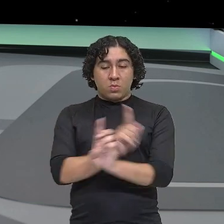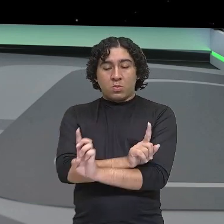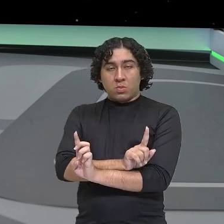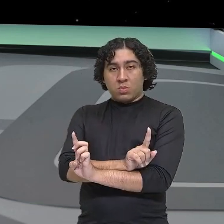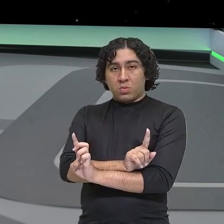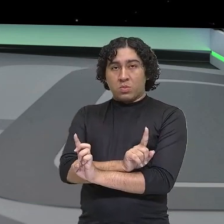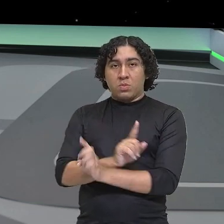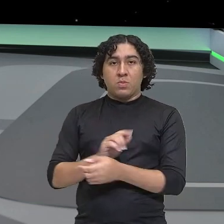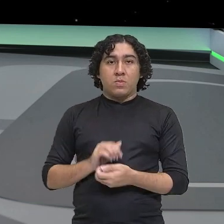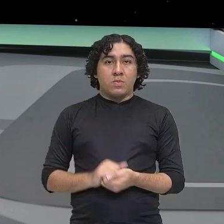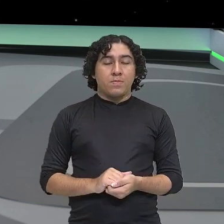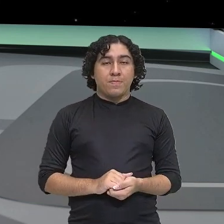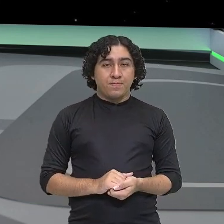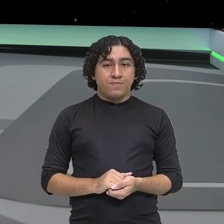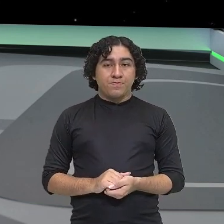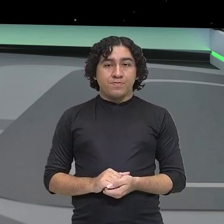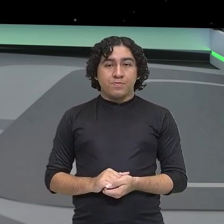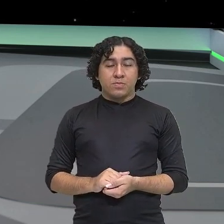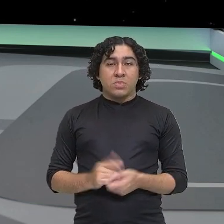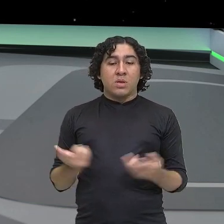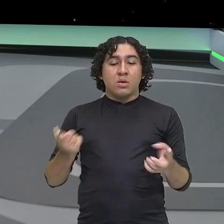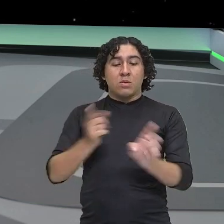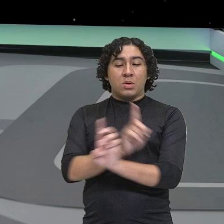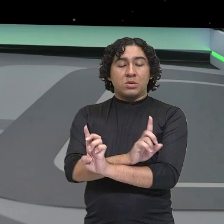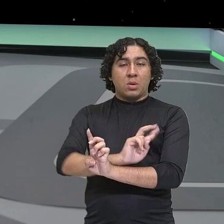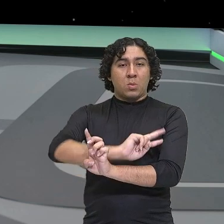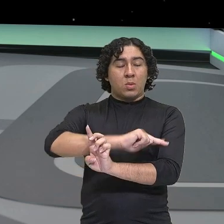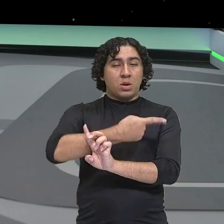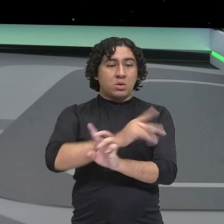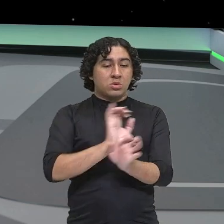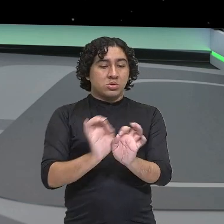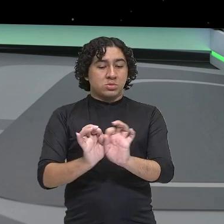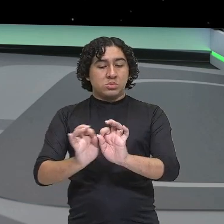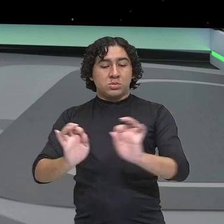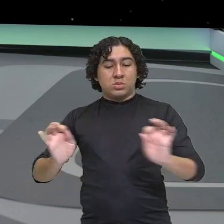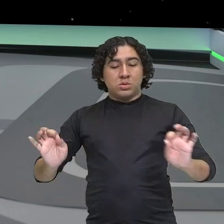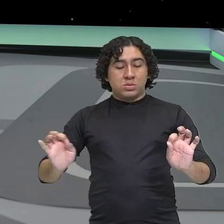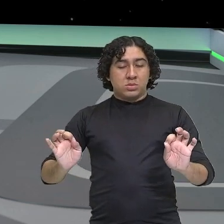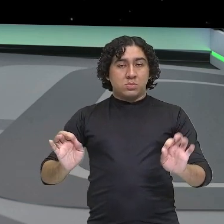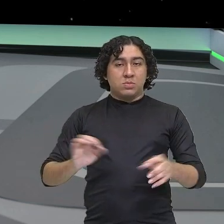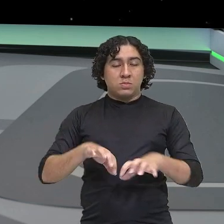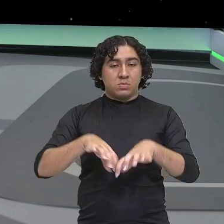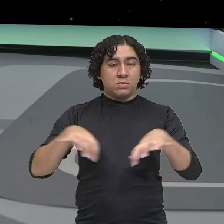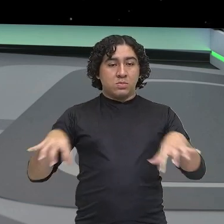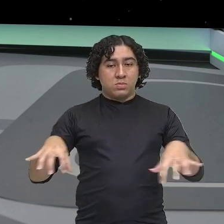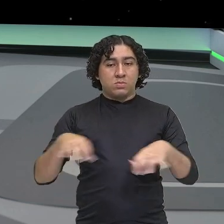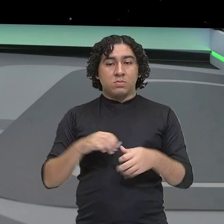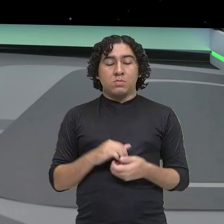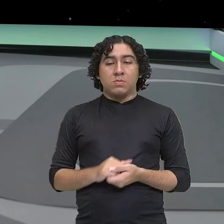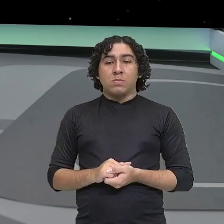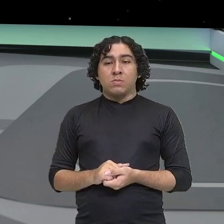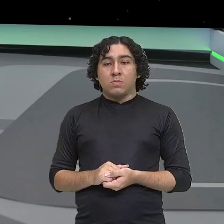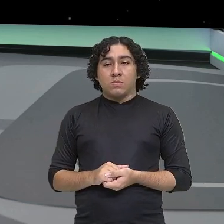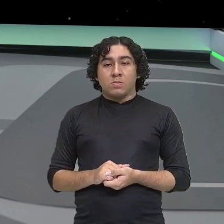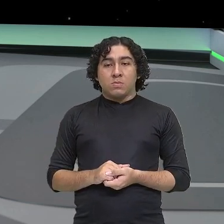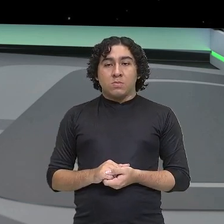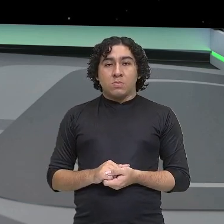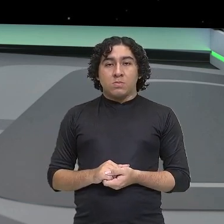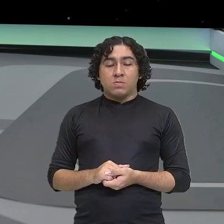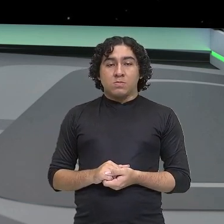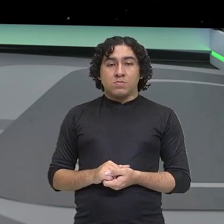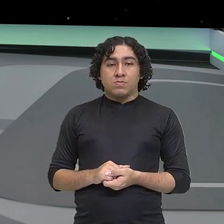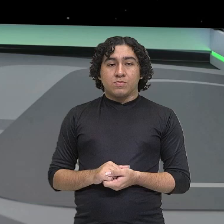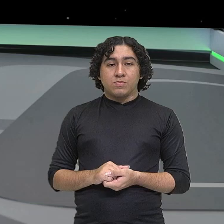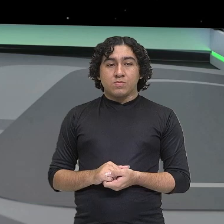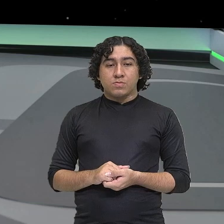inversamente proporcional ao quadrado da distância que os separa. Para